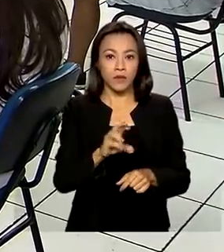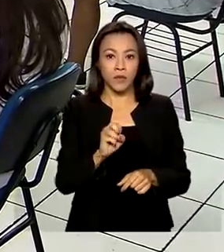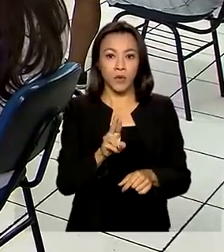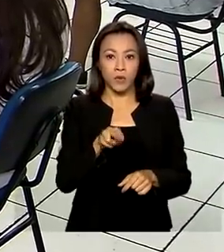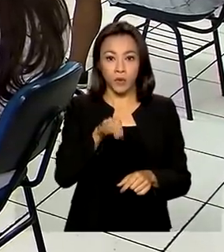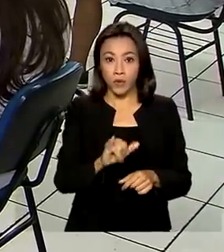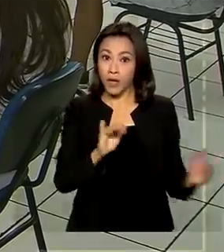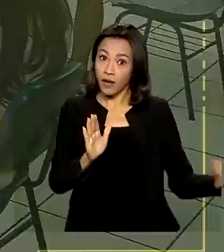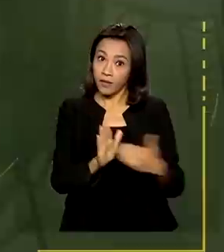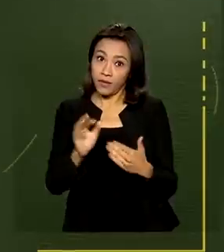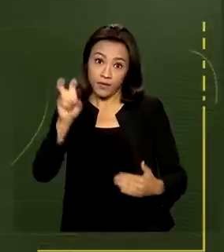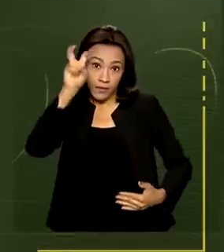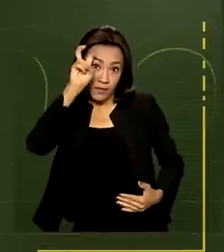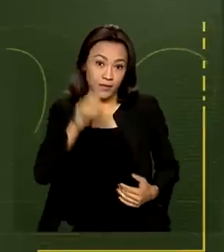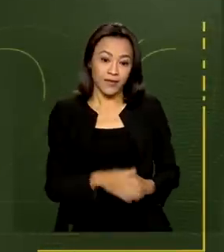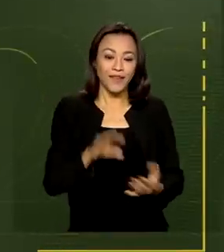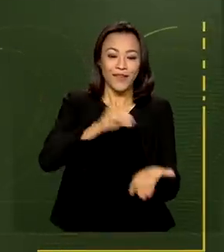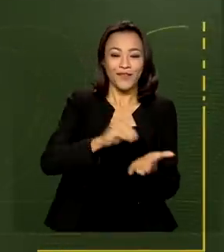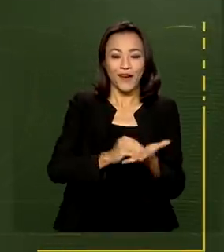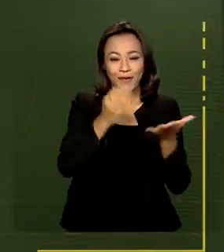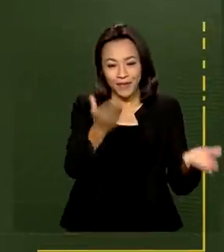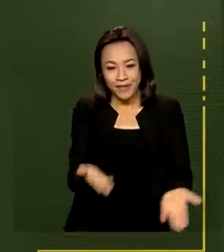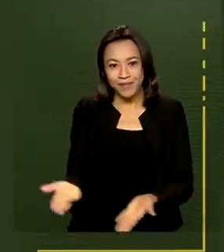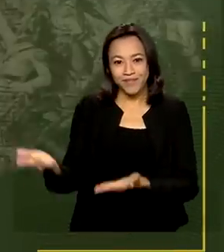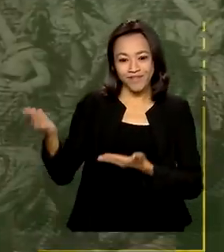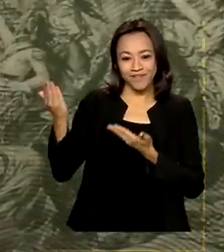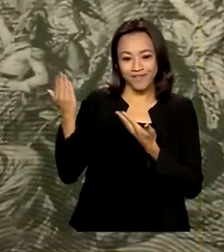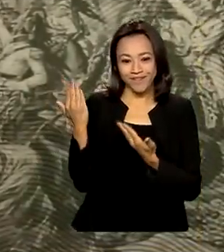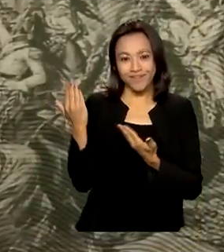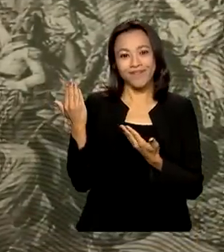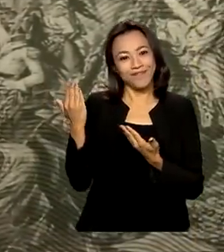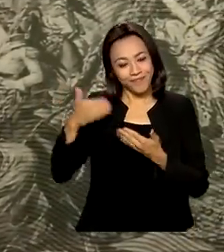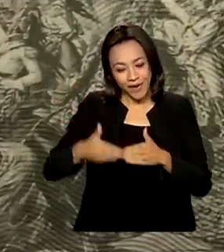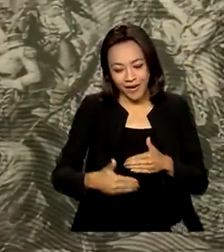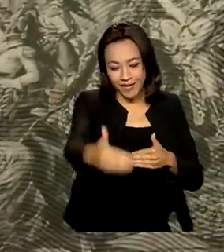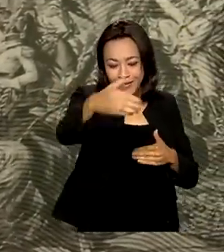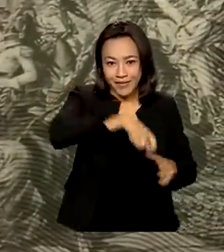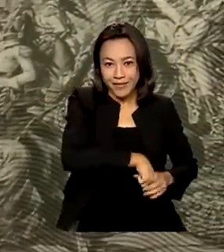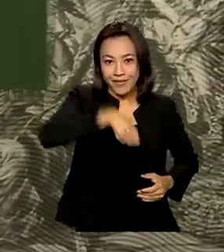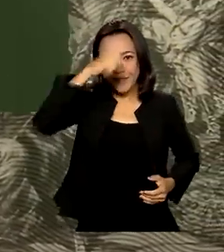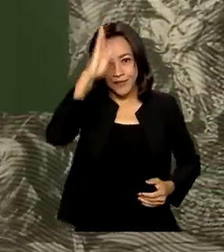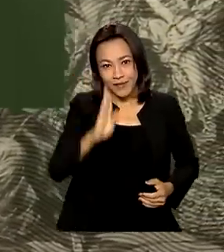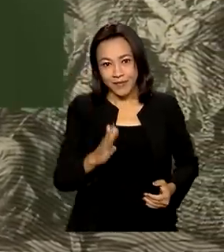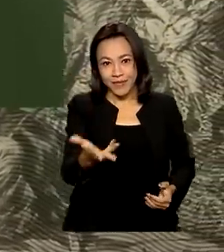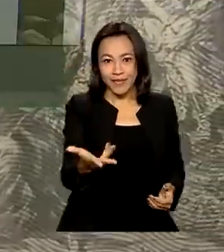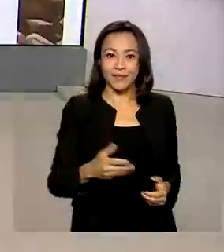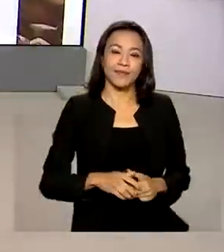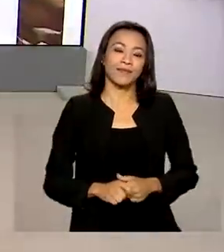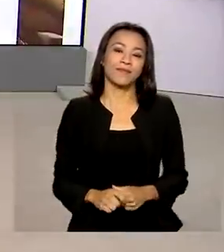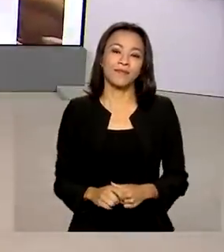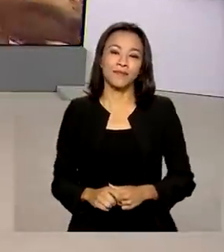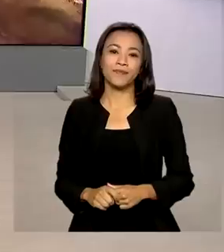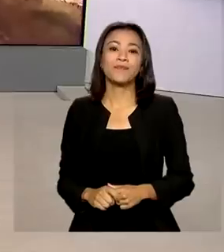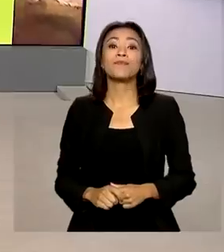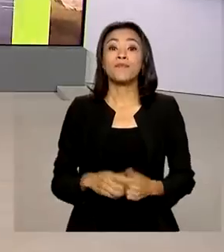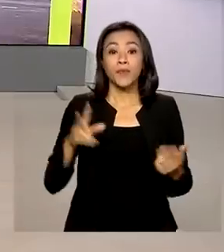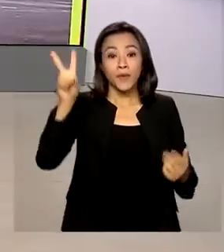quinta-feira e faltam 37 dias para o Bicentenário da Independência do Brasil